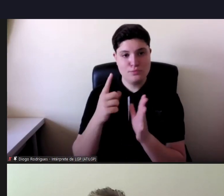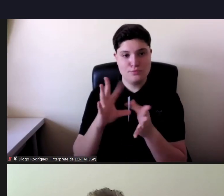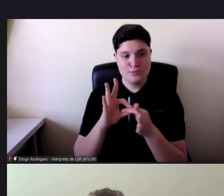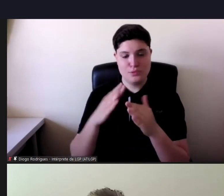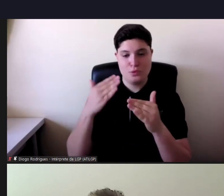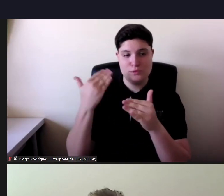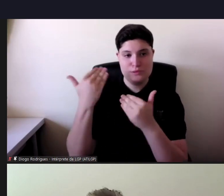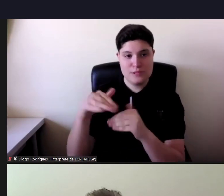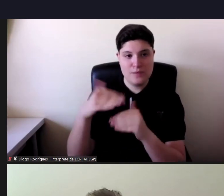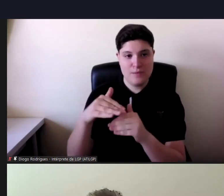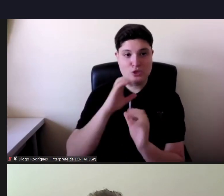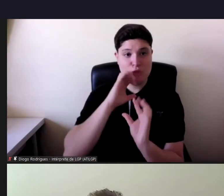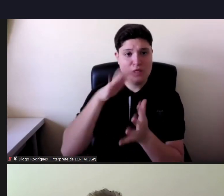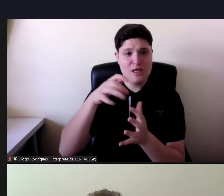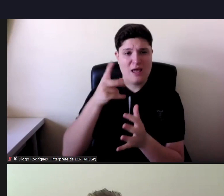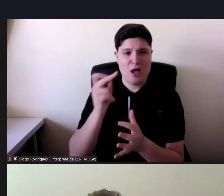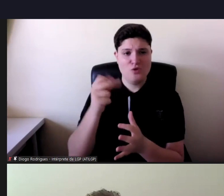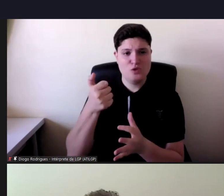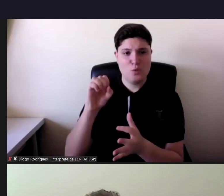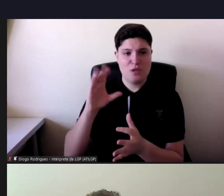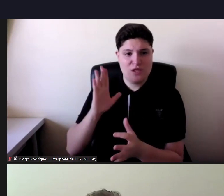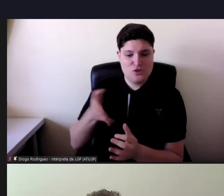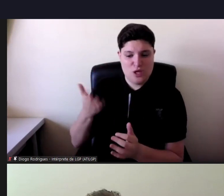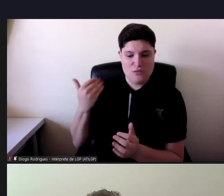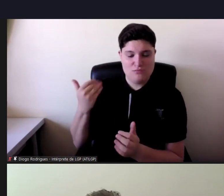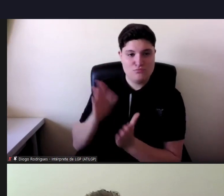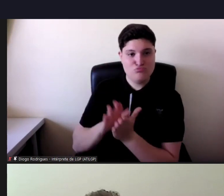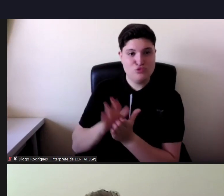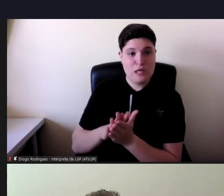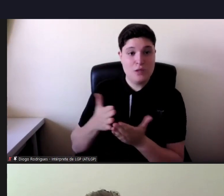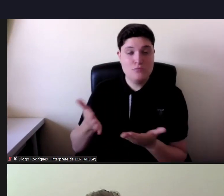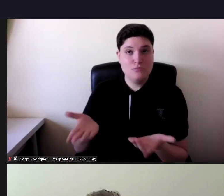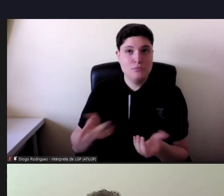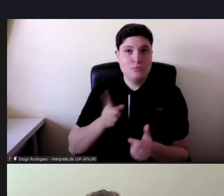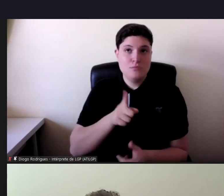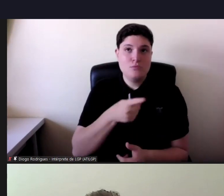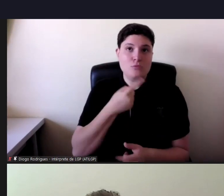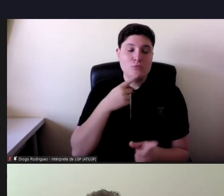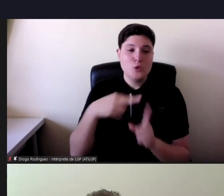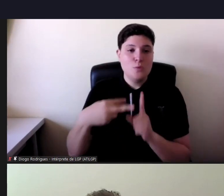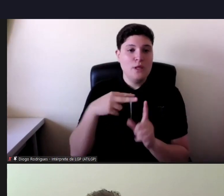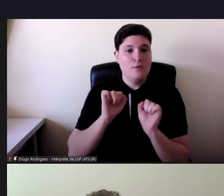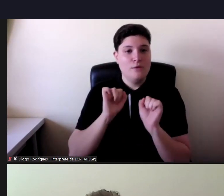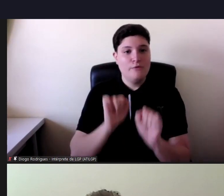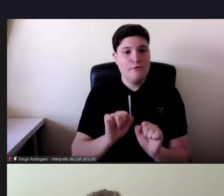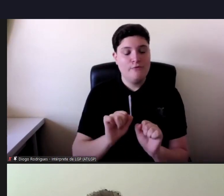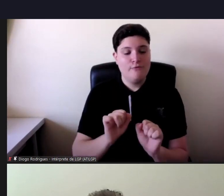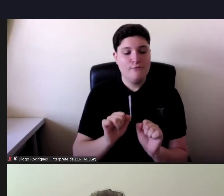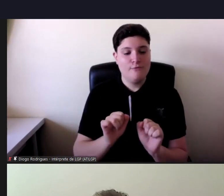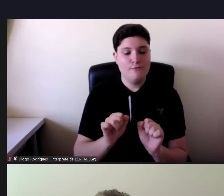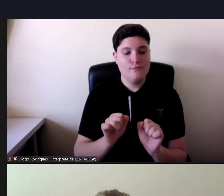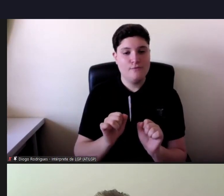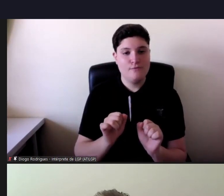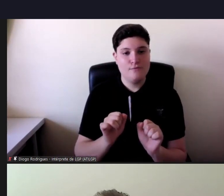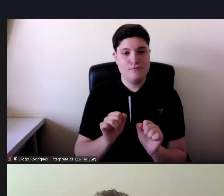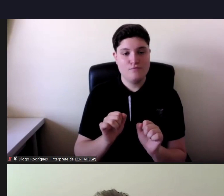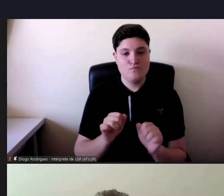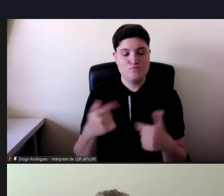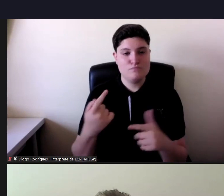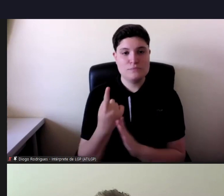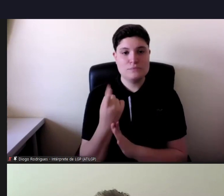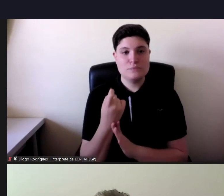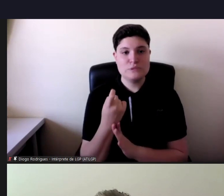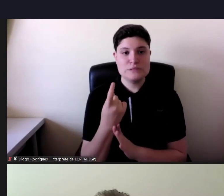e também colocar aqui alguns exemplos de intervenção e, obviamente, alguns constrangimentos que irei colocar no fim. Não